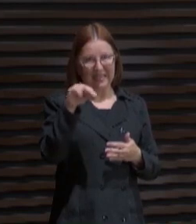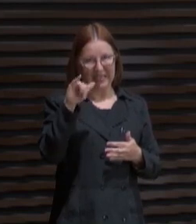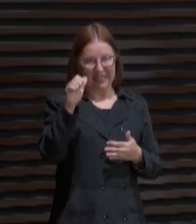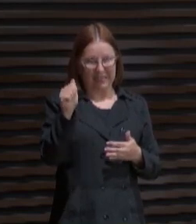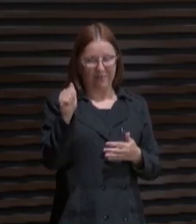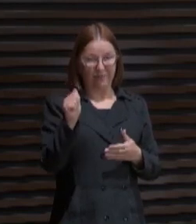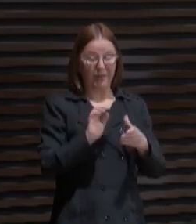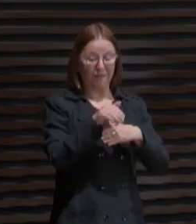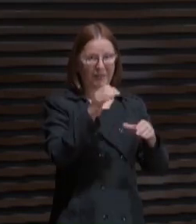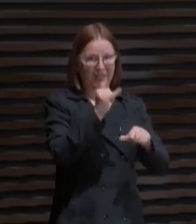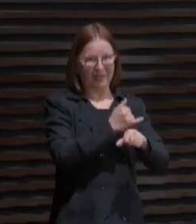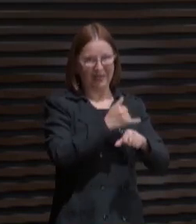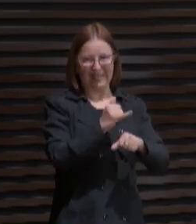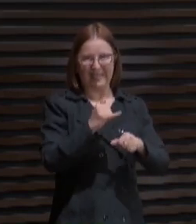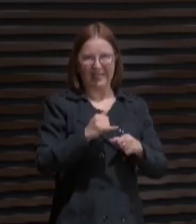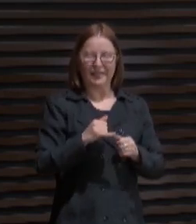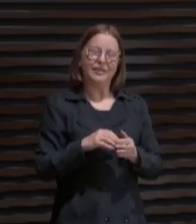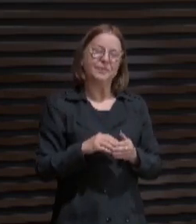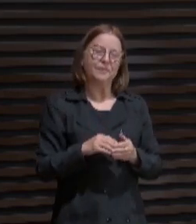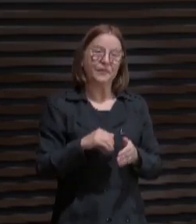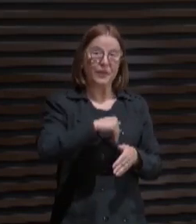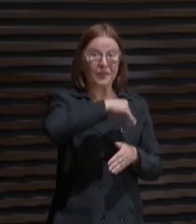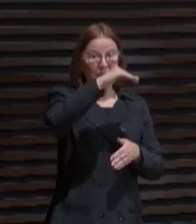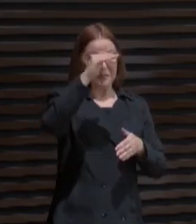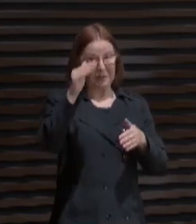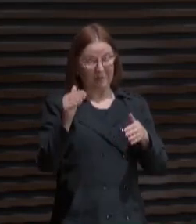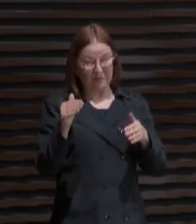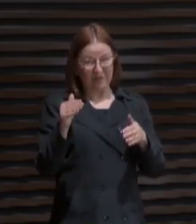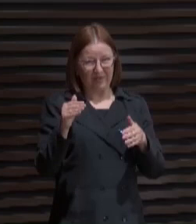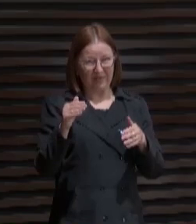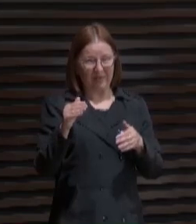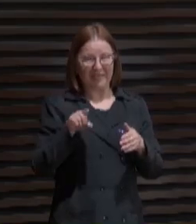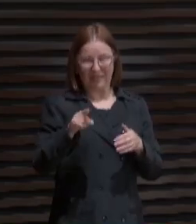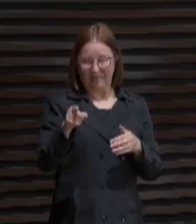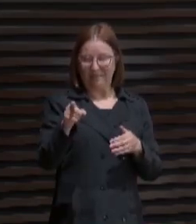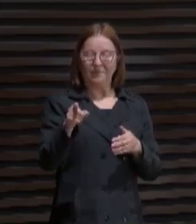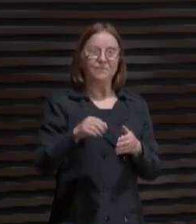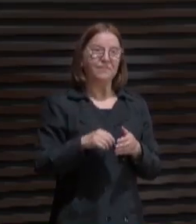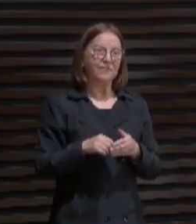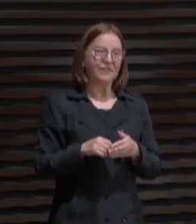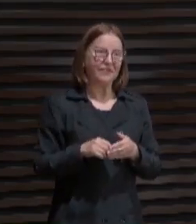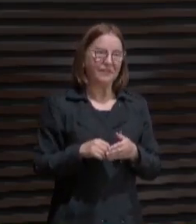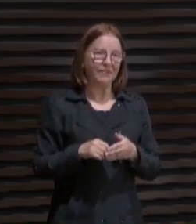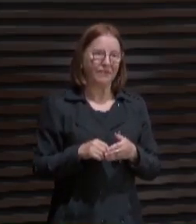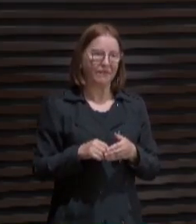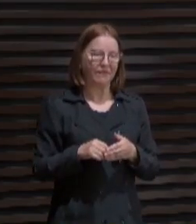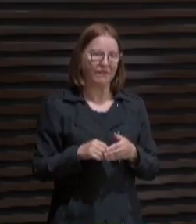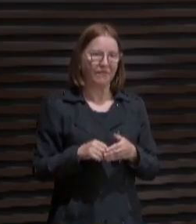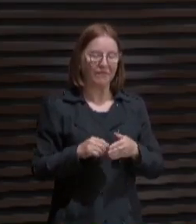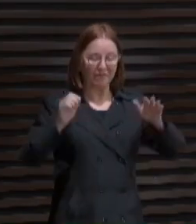Betânia, uma vila no Monte das Oliveiras, distante cerca de 3 quilômetros de Jerusalém. E erguendo